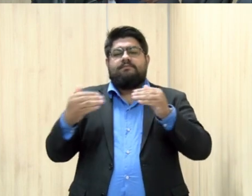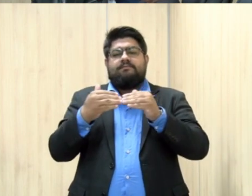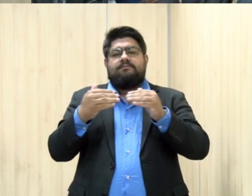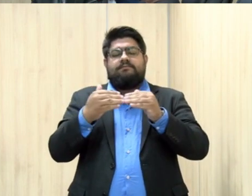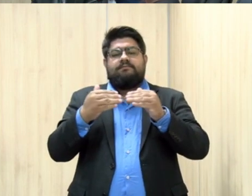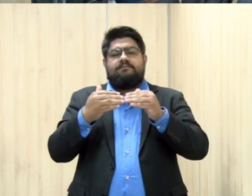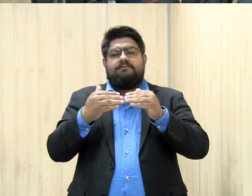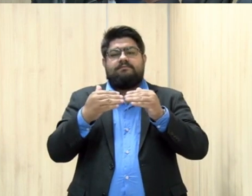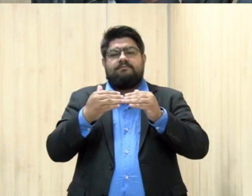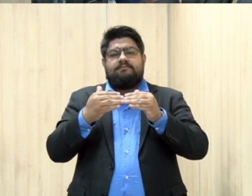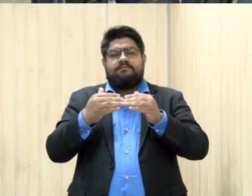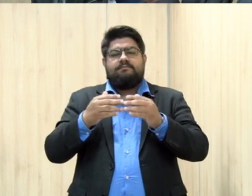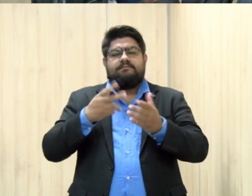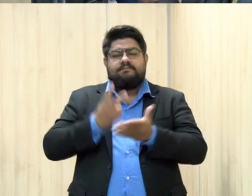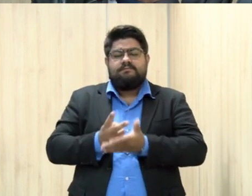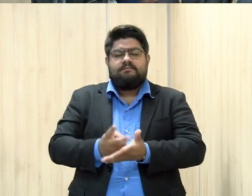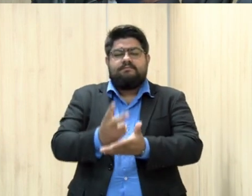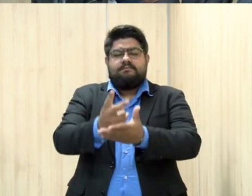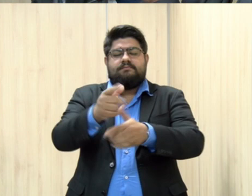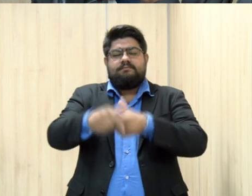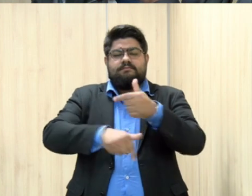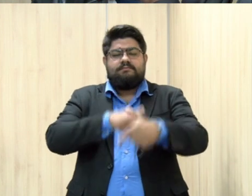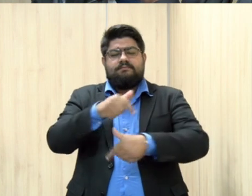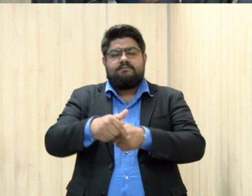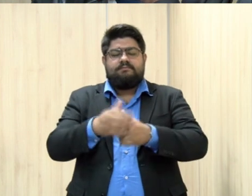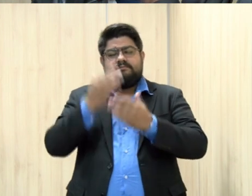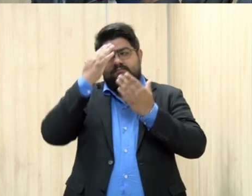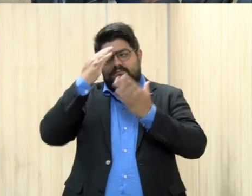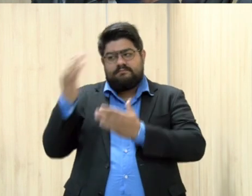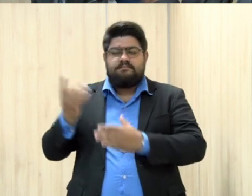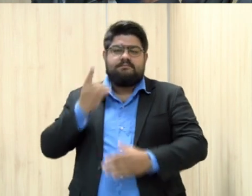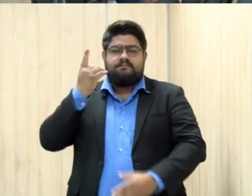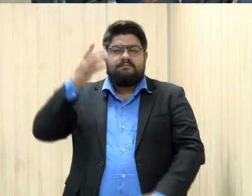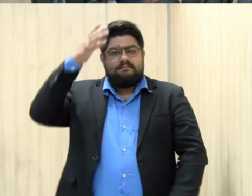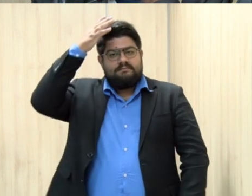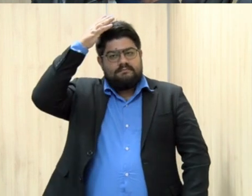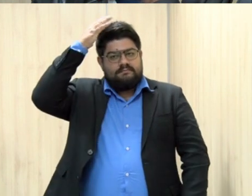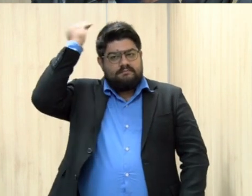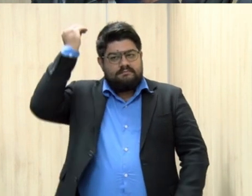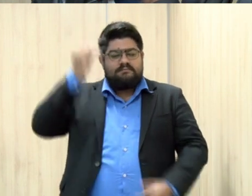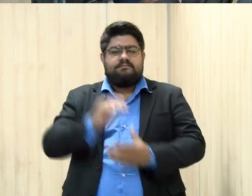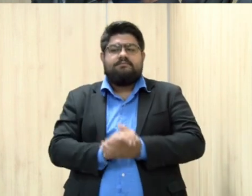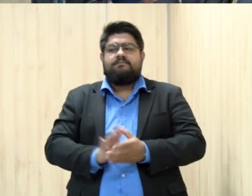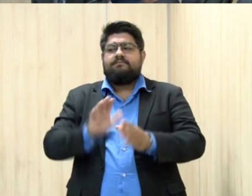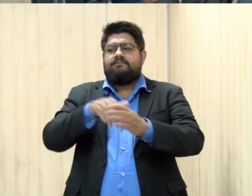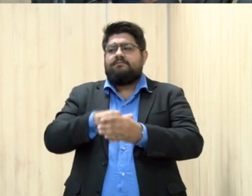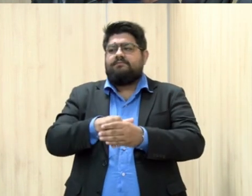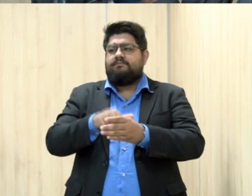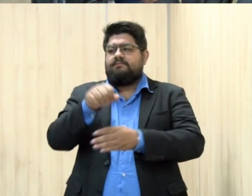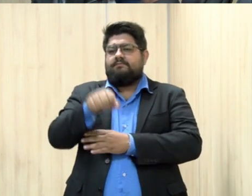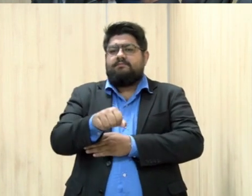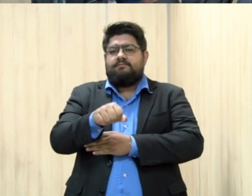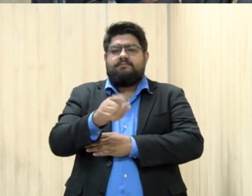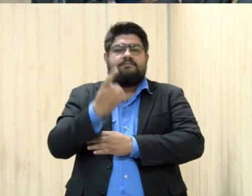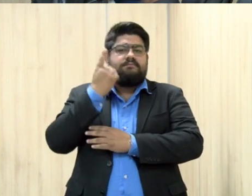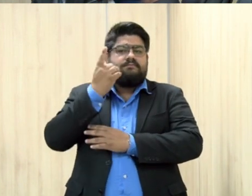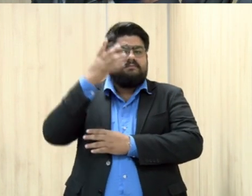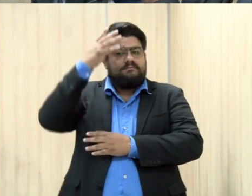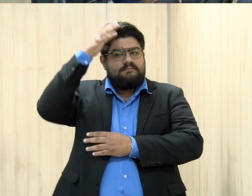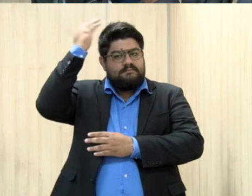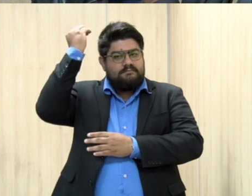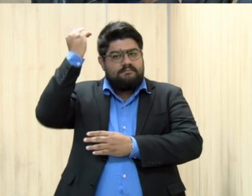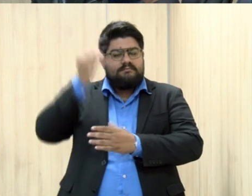a devida tramitação Obrigado Deputado Rodrigo com o voto favorável Deputado Rodrigo